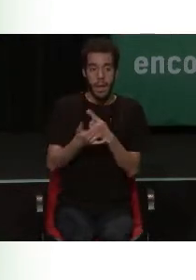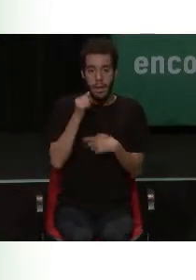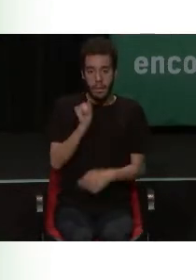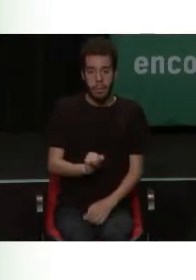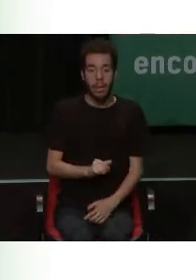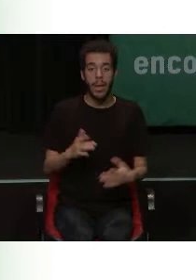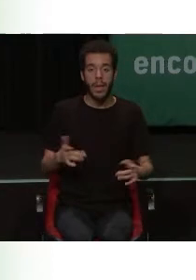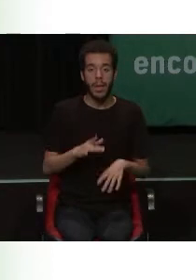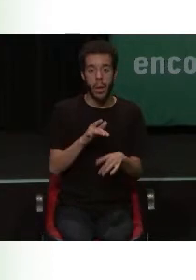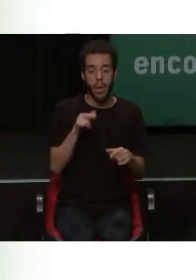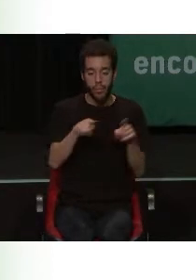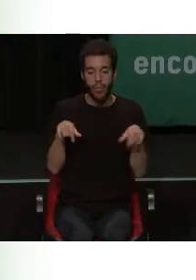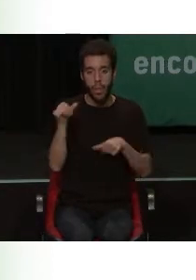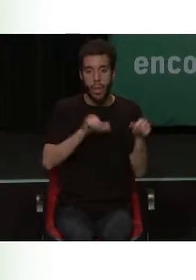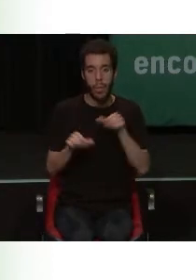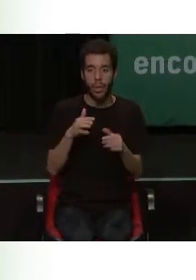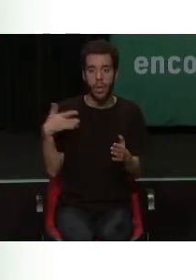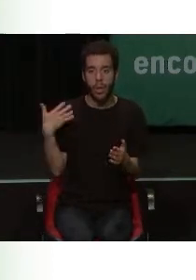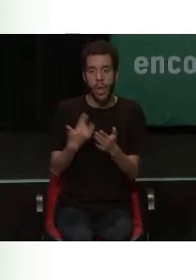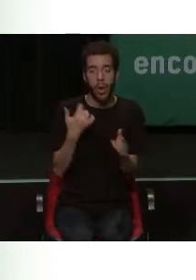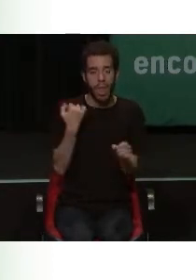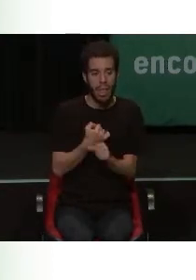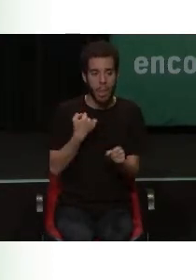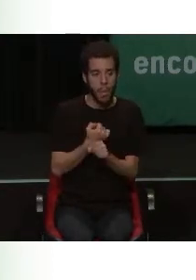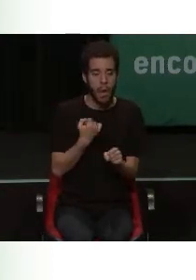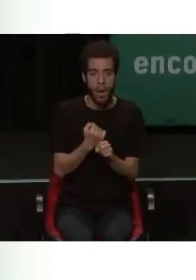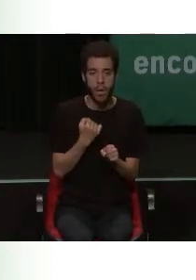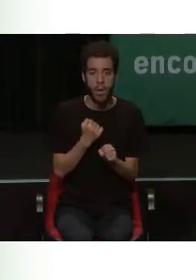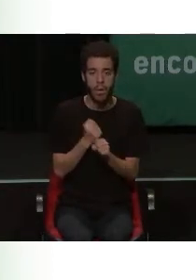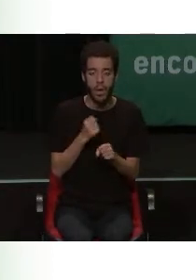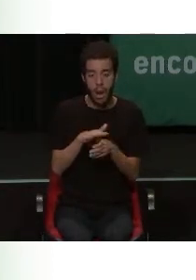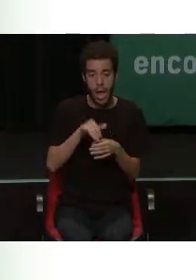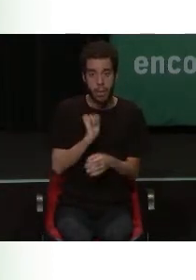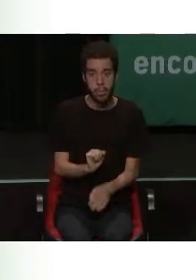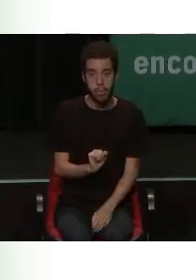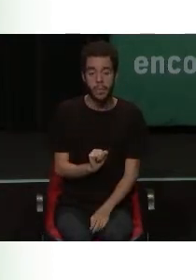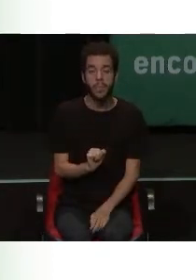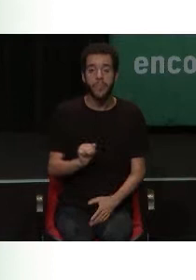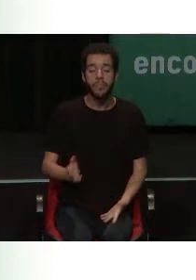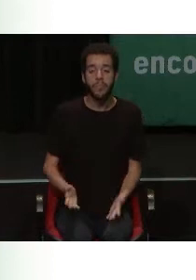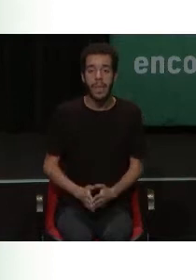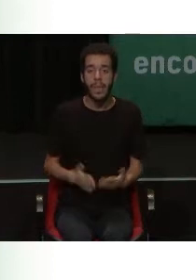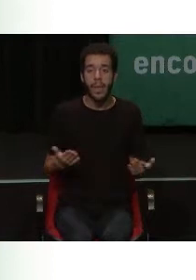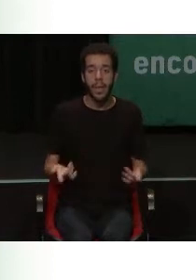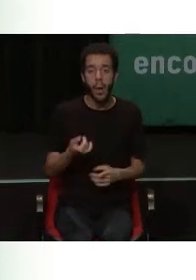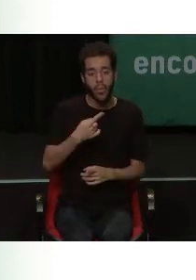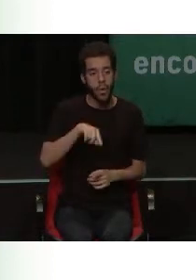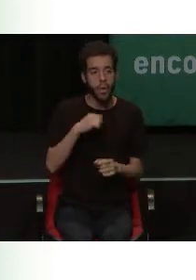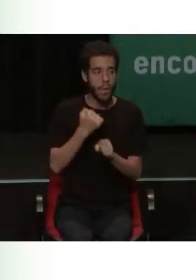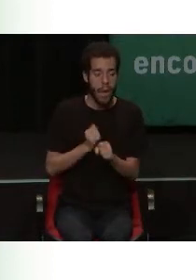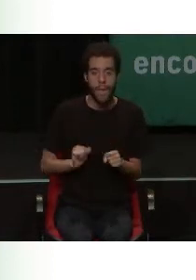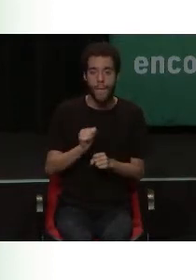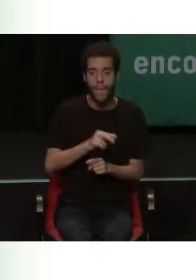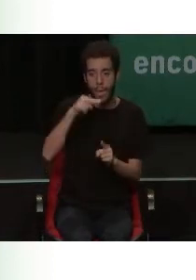O laboratório tem vindo a desenvolver trabalho nesta área e a nossa visão é,